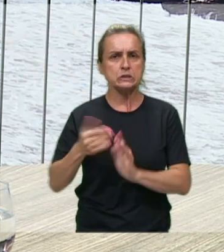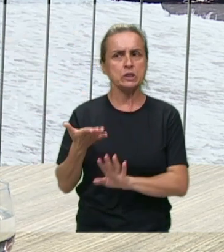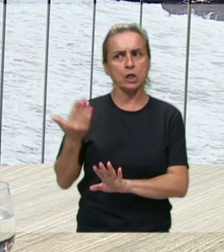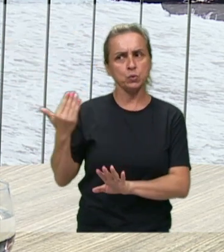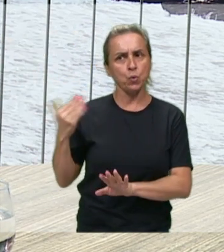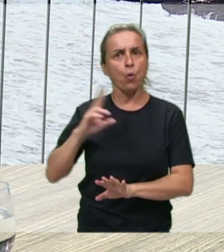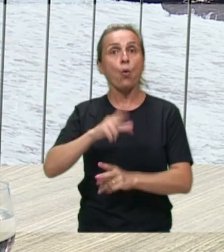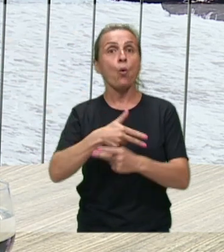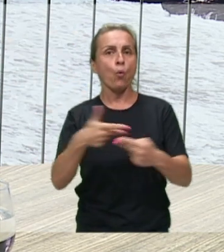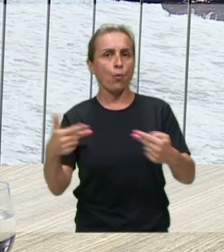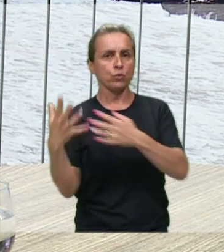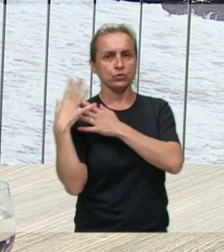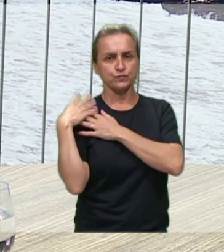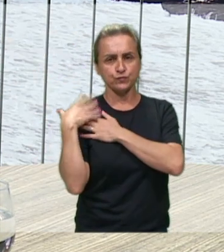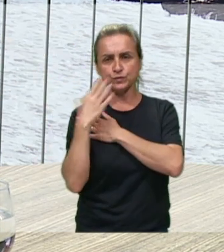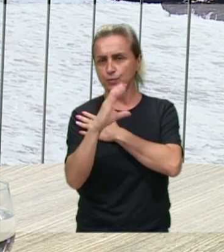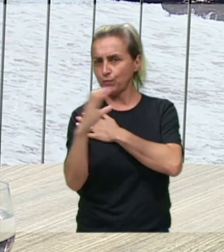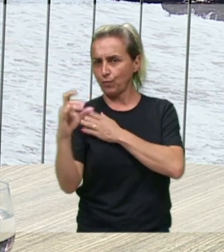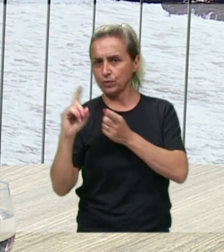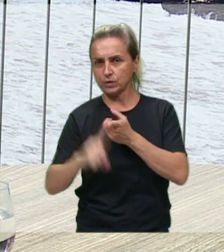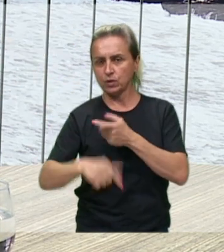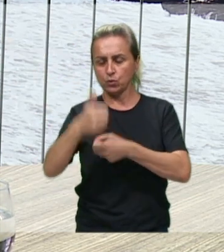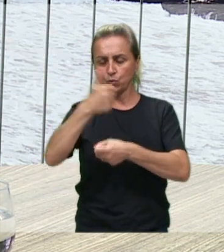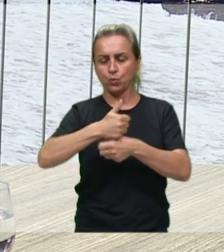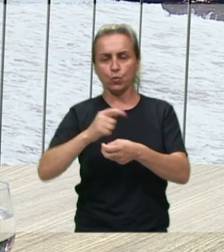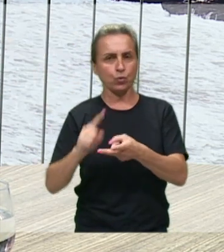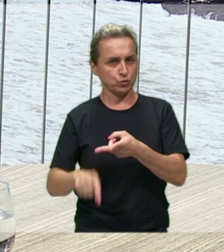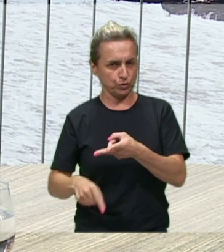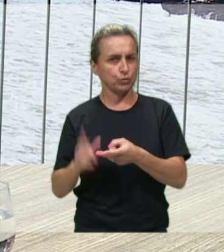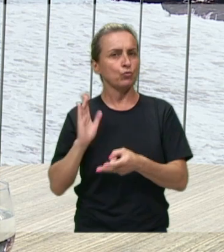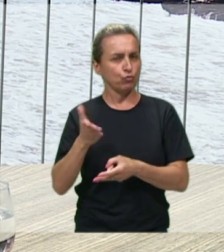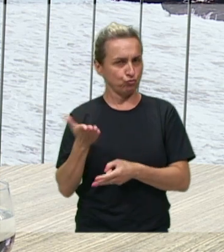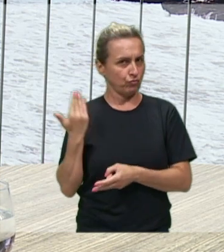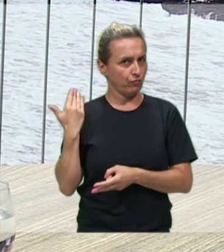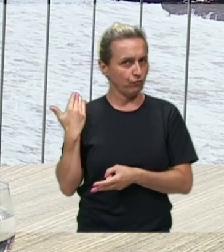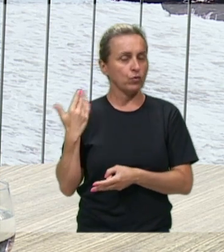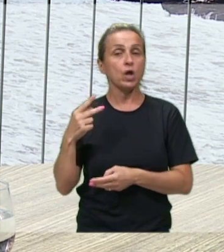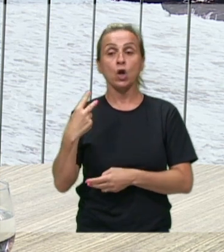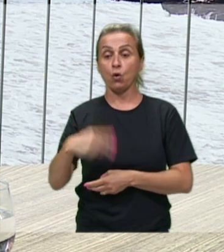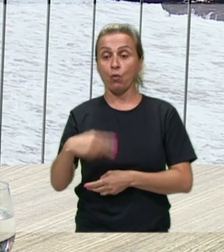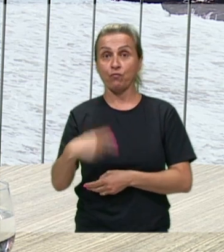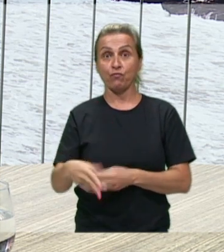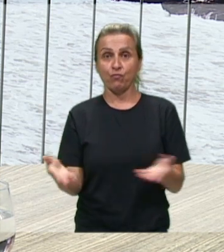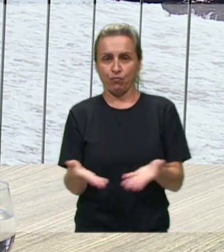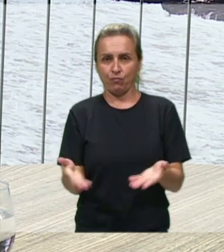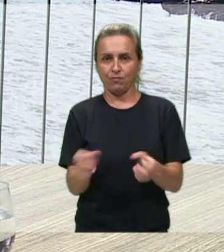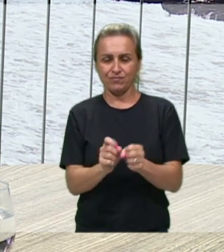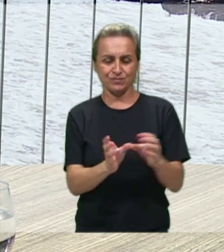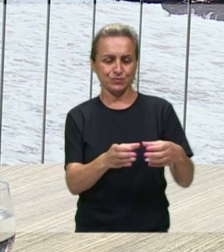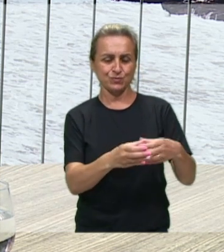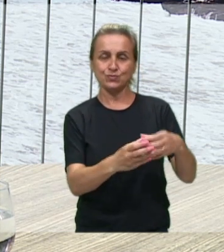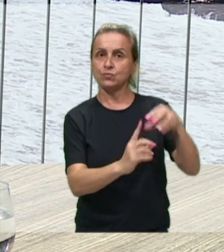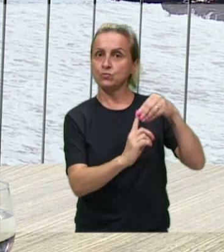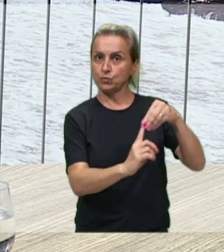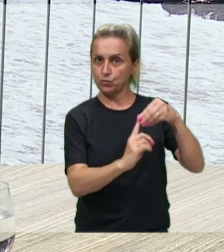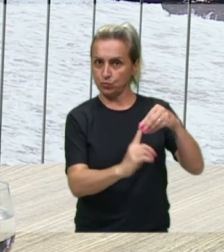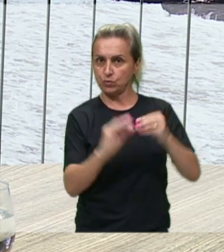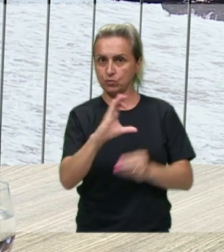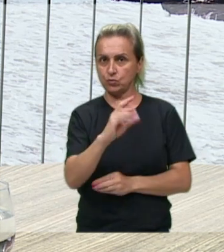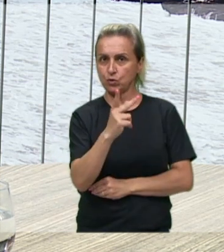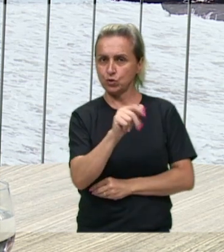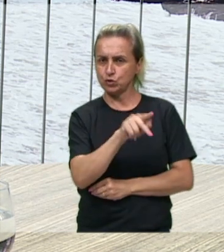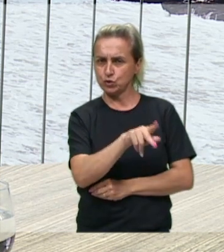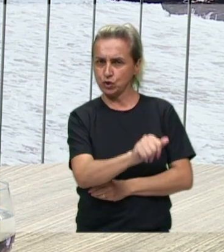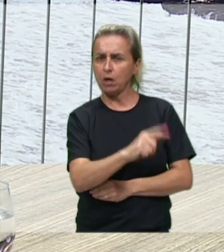como diretores, né? Agora fizemos uma eleição em novembro, uma chapa única. Acho que houve um consenso de todos os armadores,